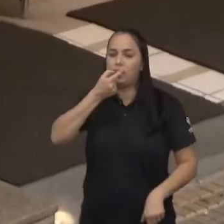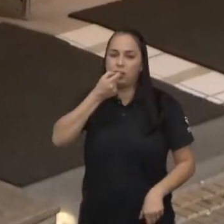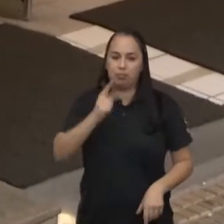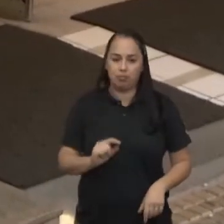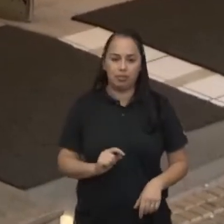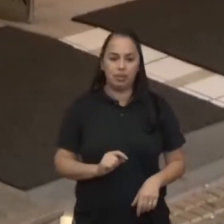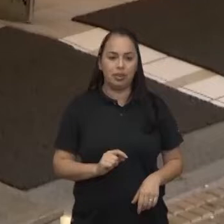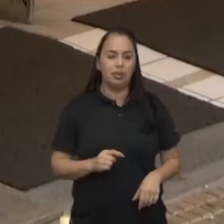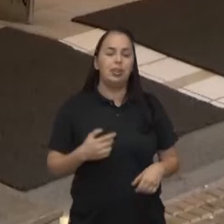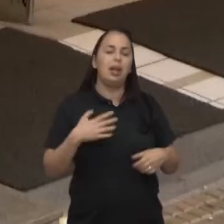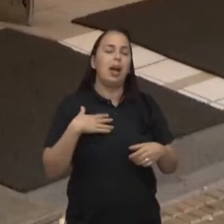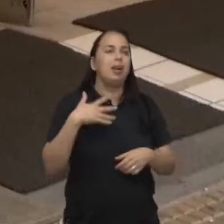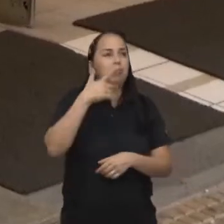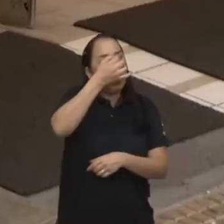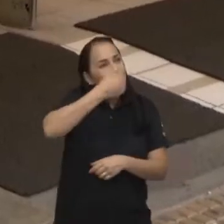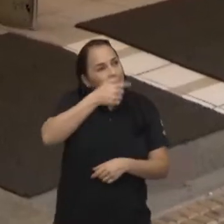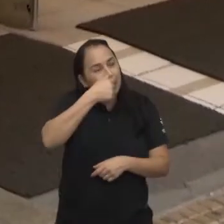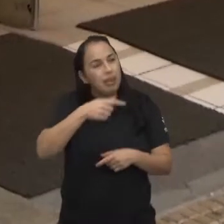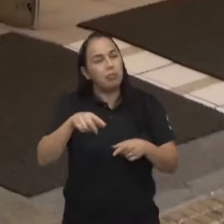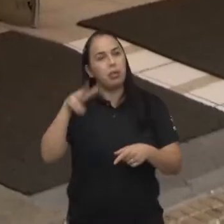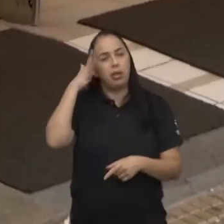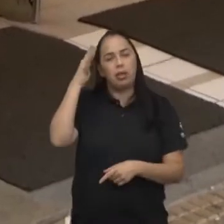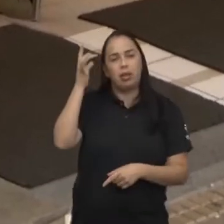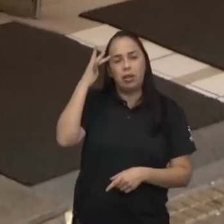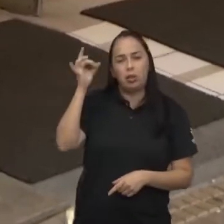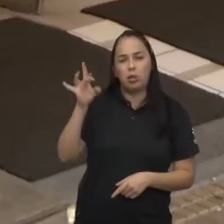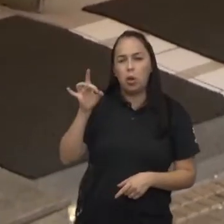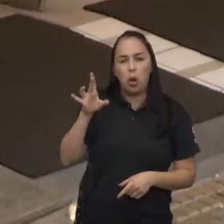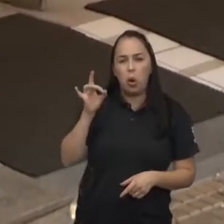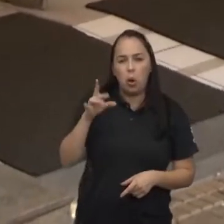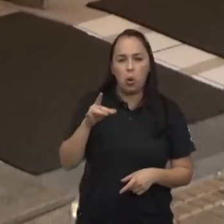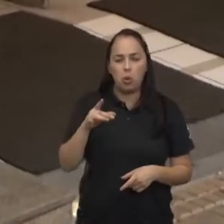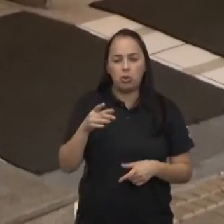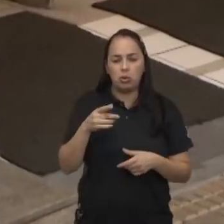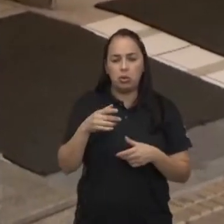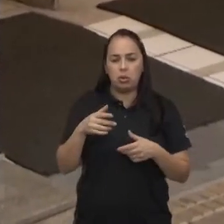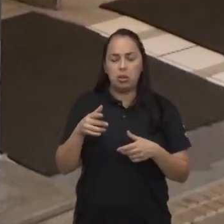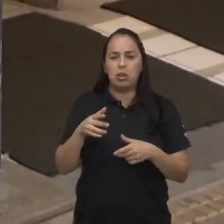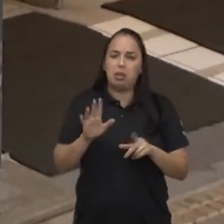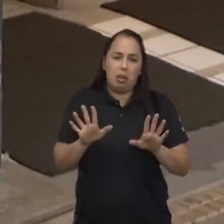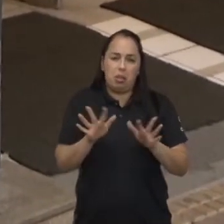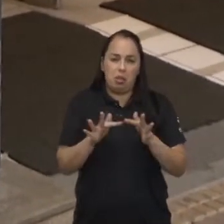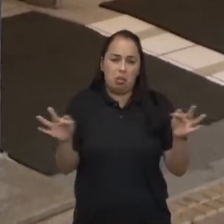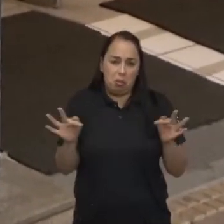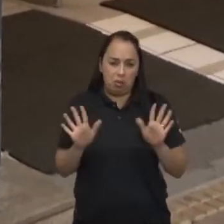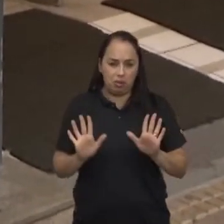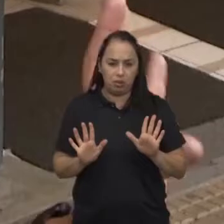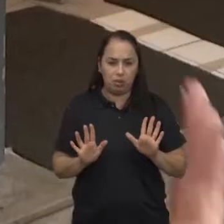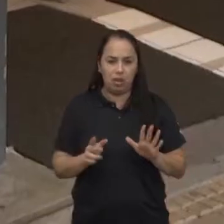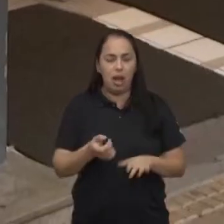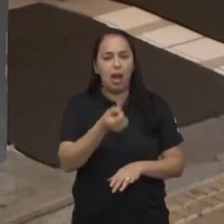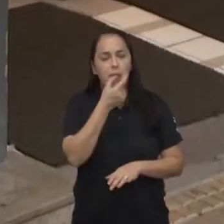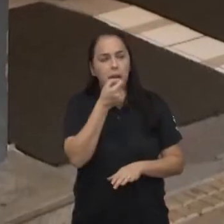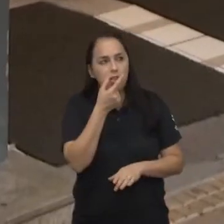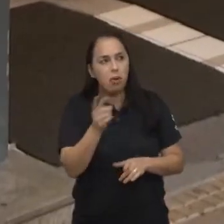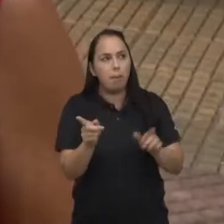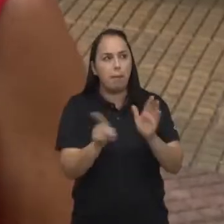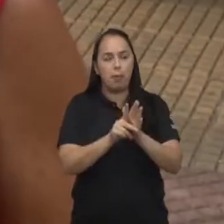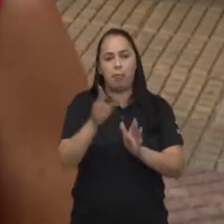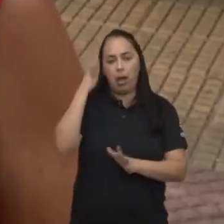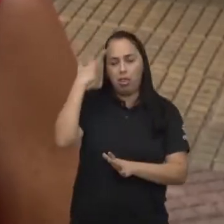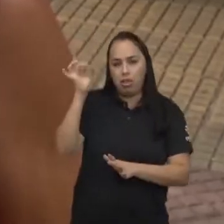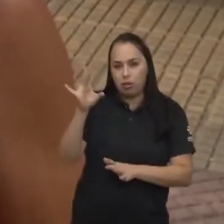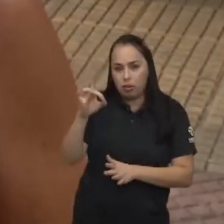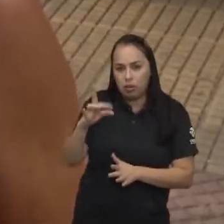na verdade é que é assim para gripe para dor de cabeça coisa mais coisa mais usual